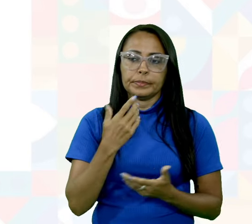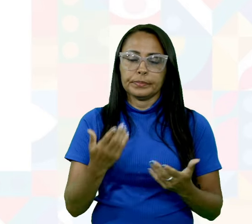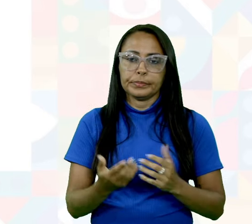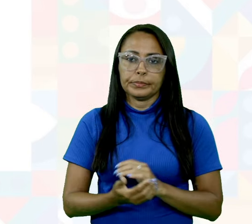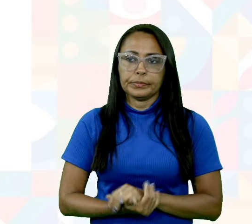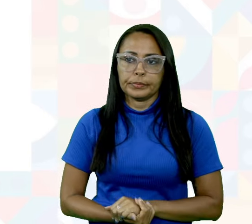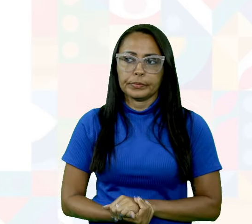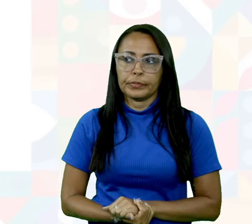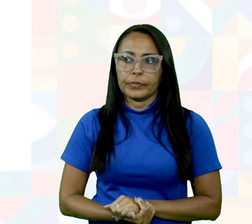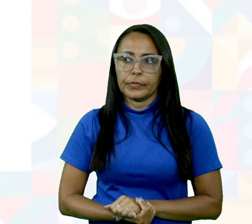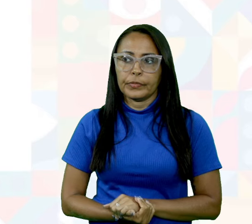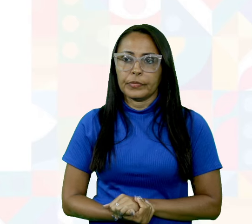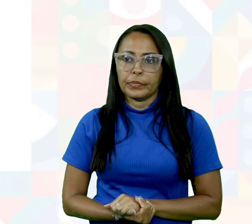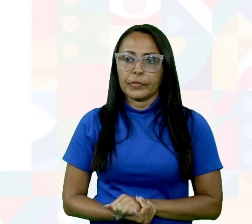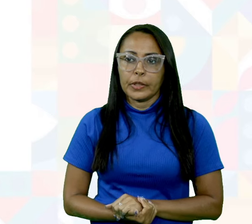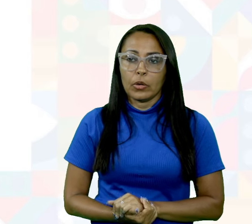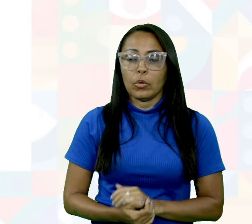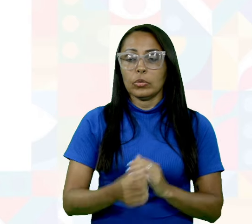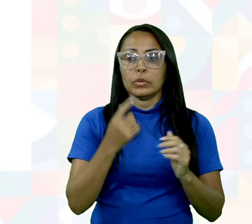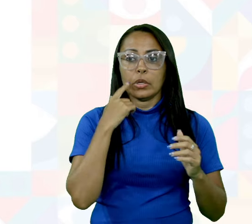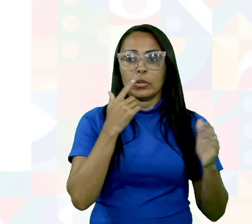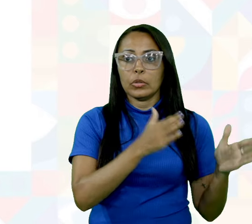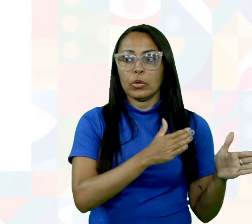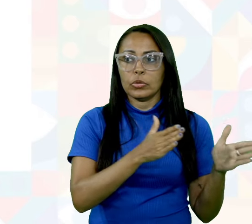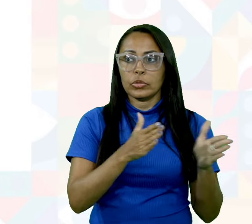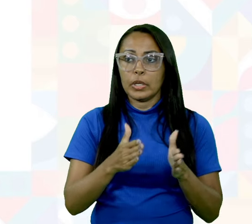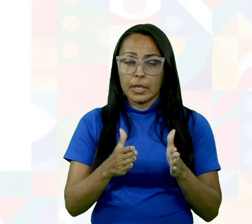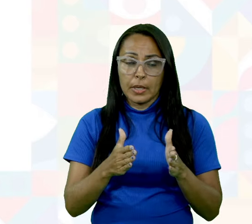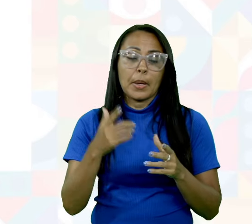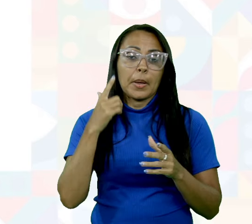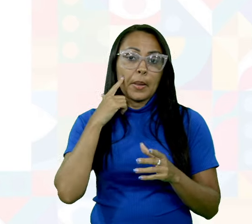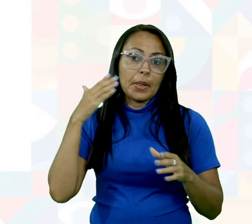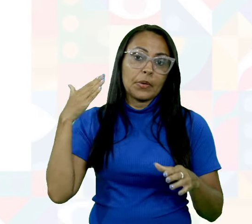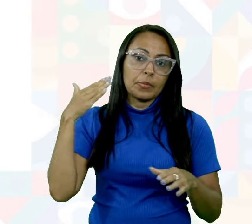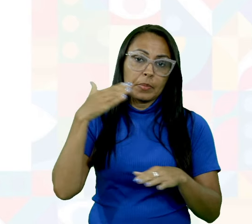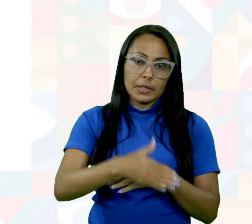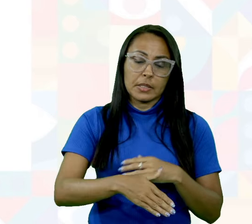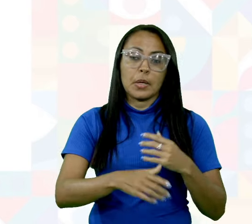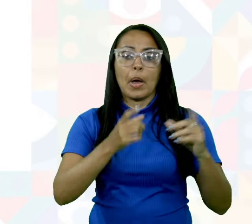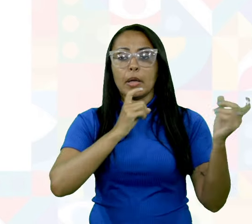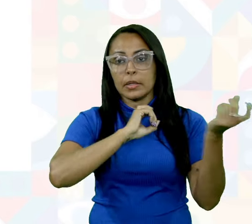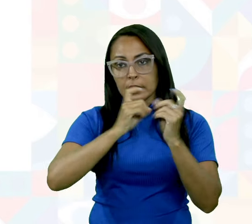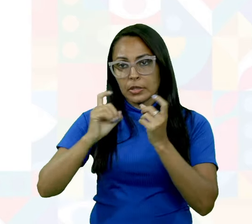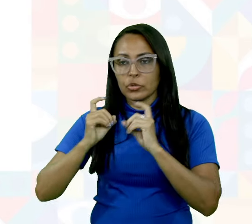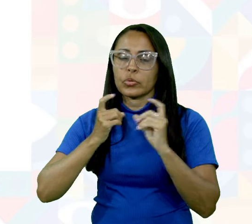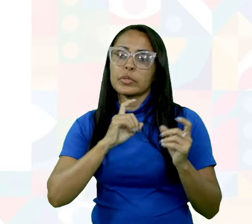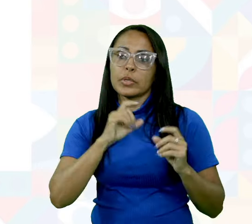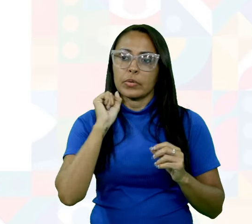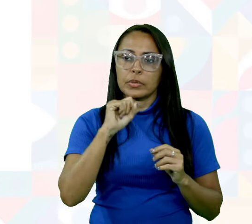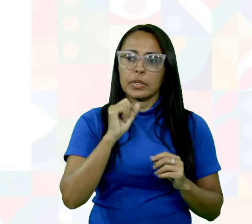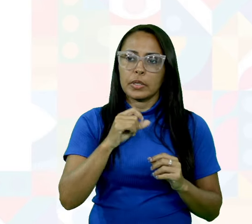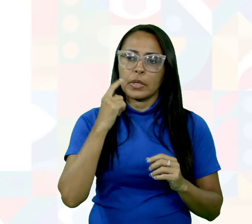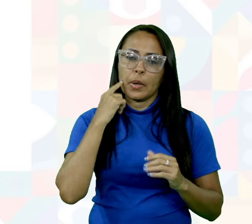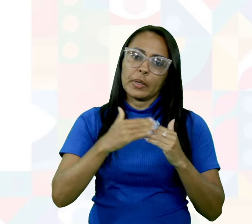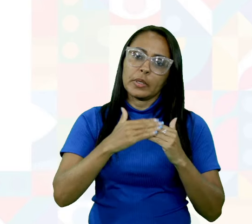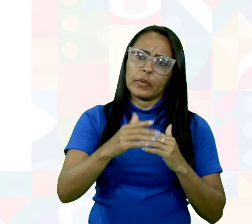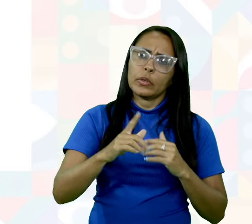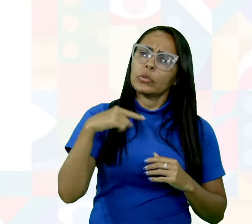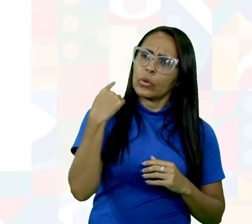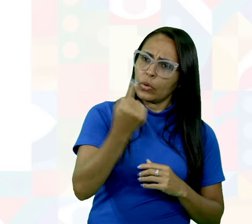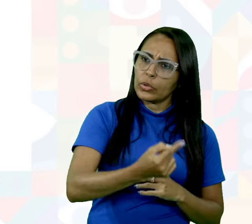fabricante. Portanto, a logística reversa também faz parte dessa discussão na unidade 2. Mais à frente, nós temos aí